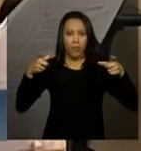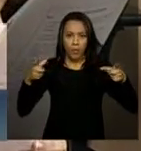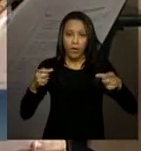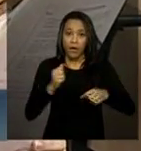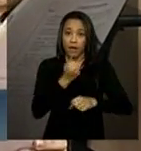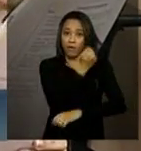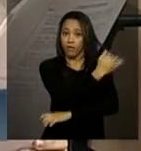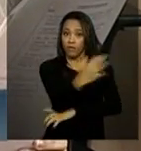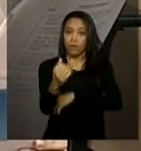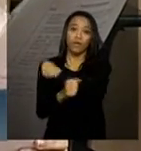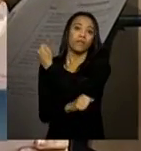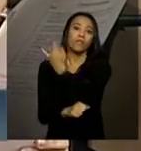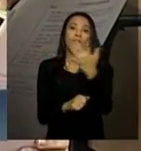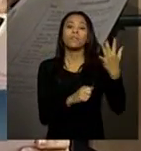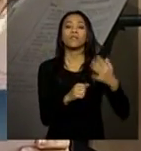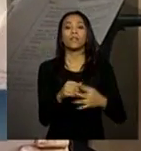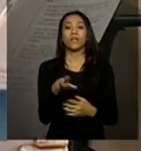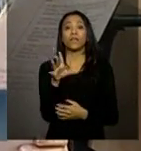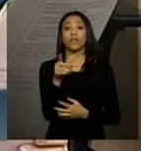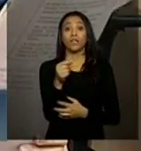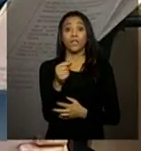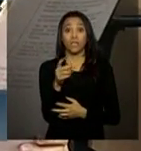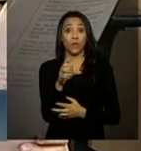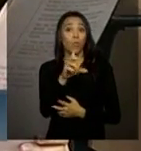para 2012 é de quantos por cento?